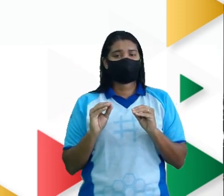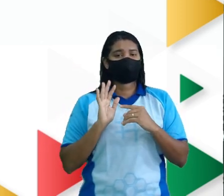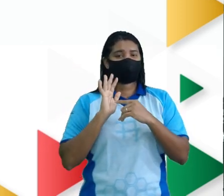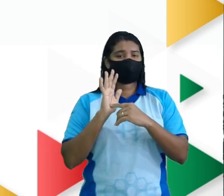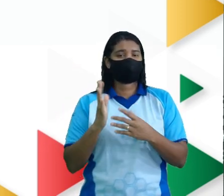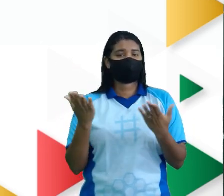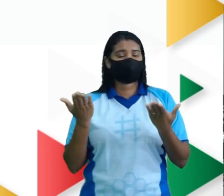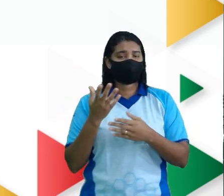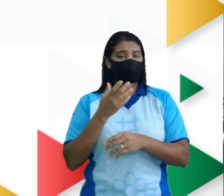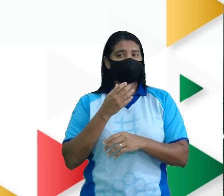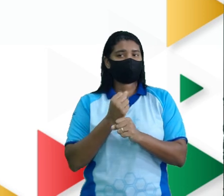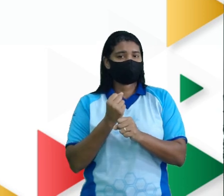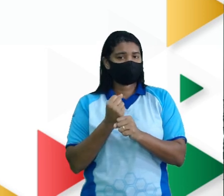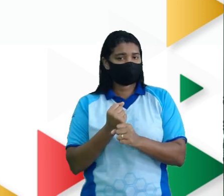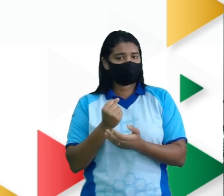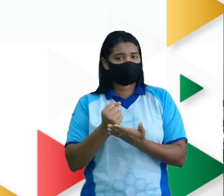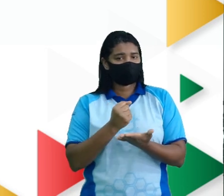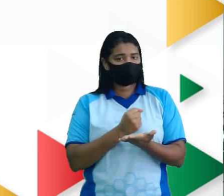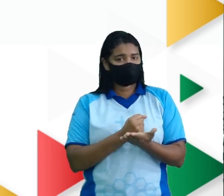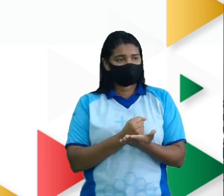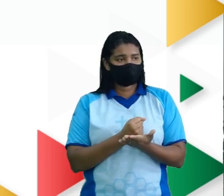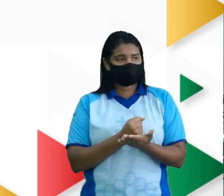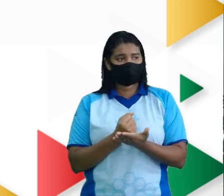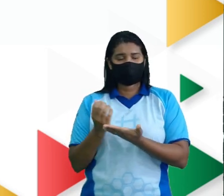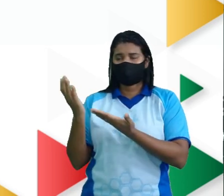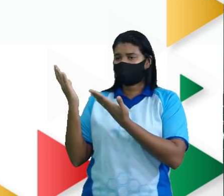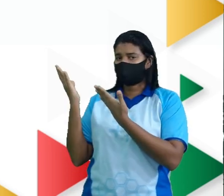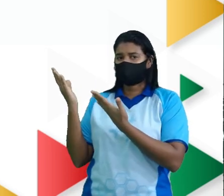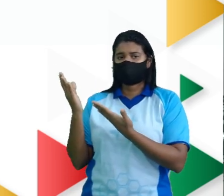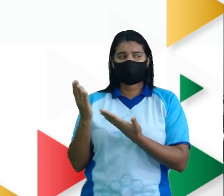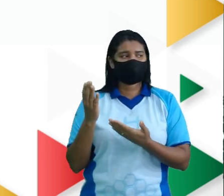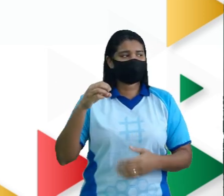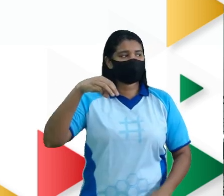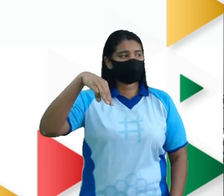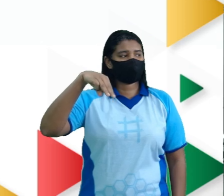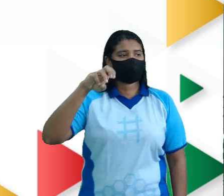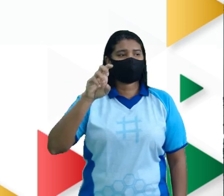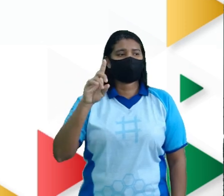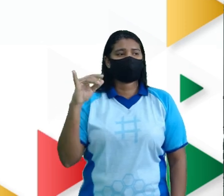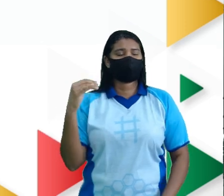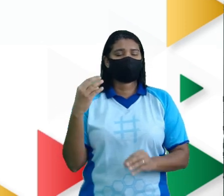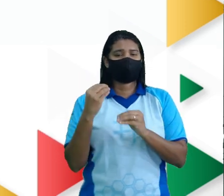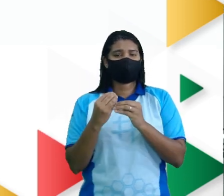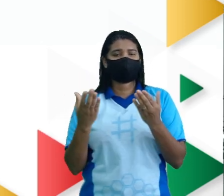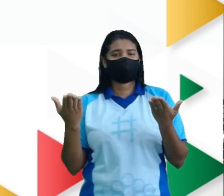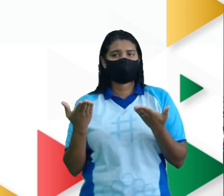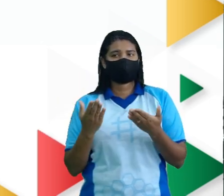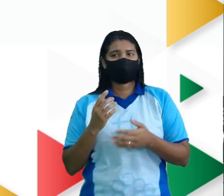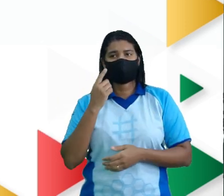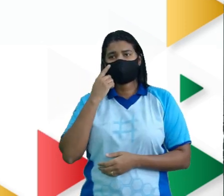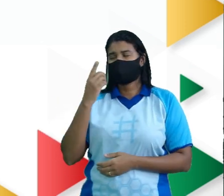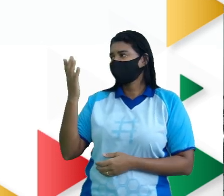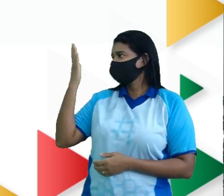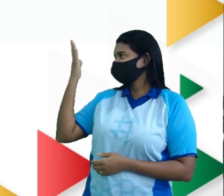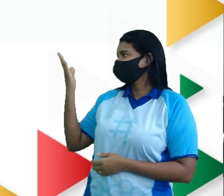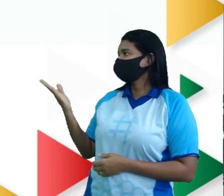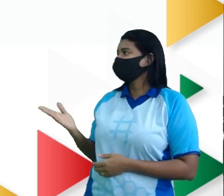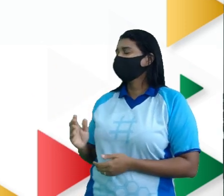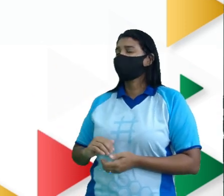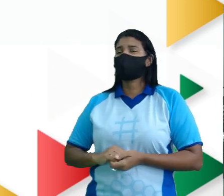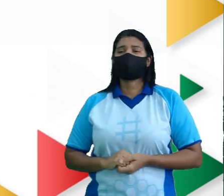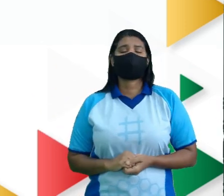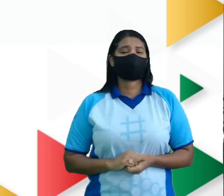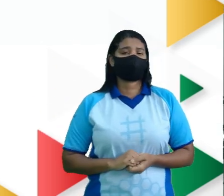Olha a nota, que aí é um documento. Olha a média, que aí é uma ação para a nota. Olha o momento em que